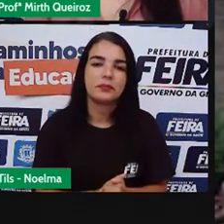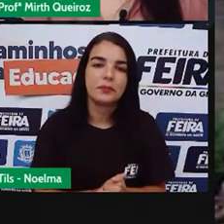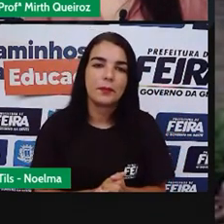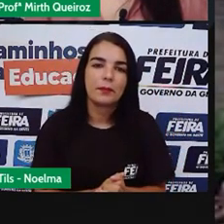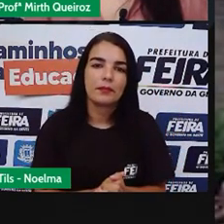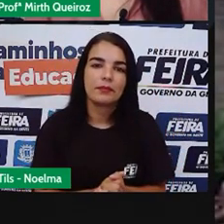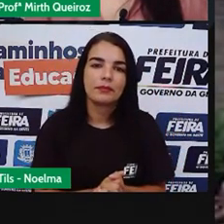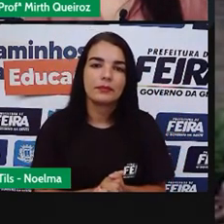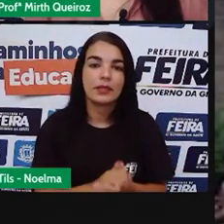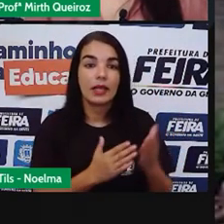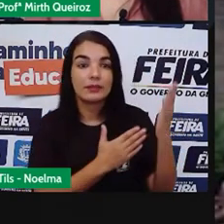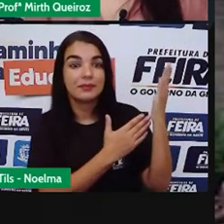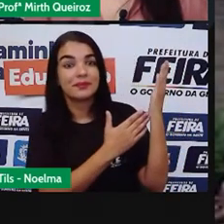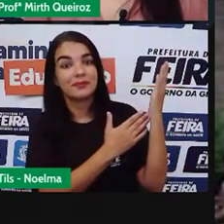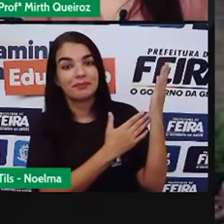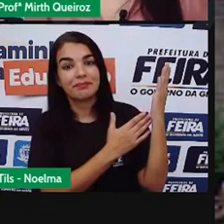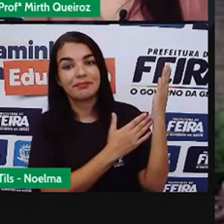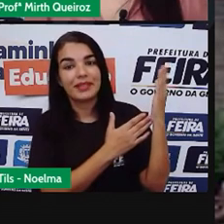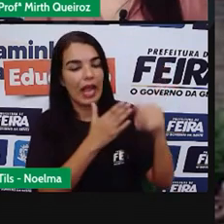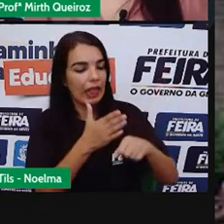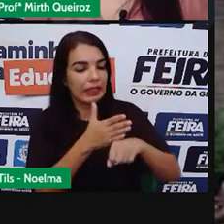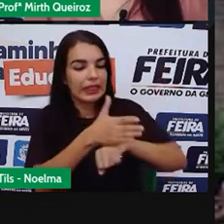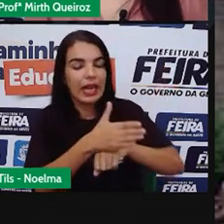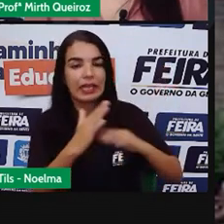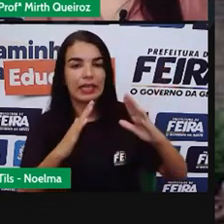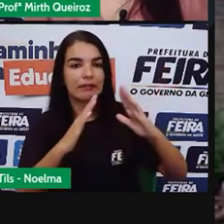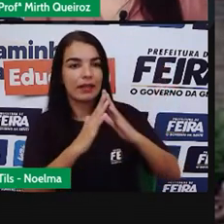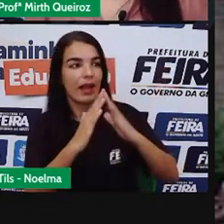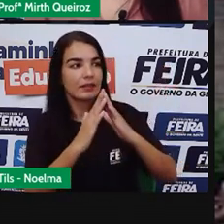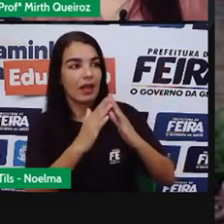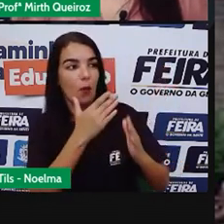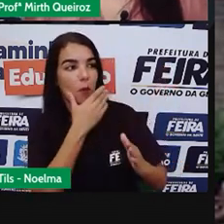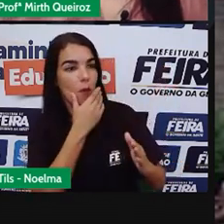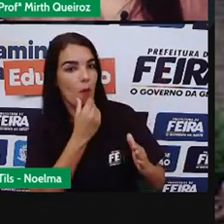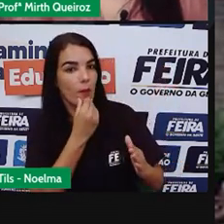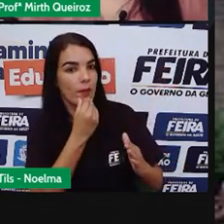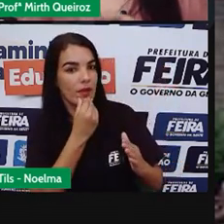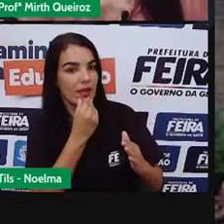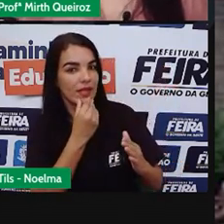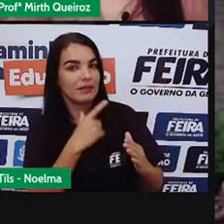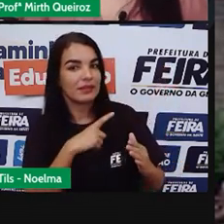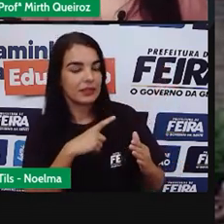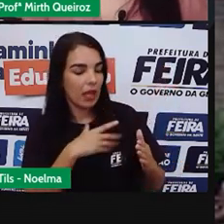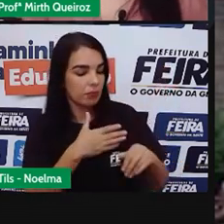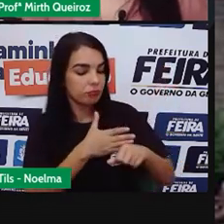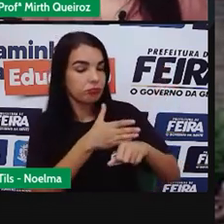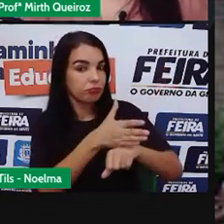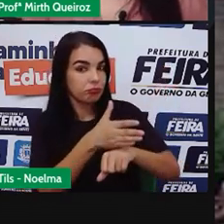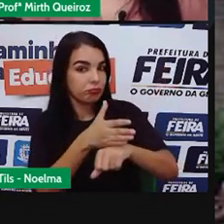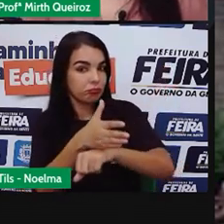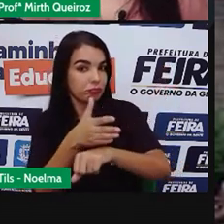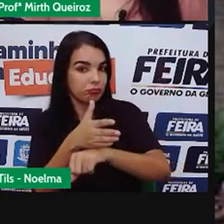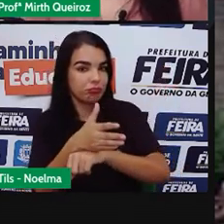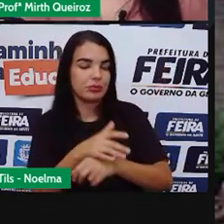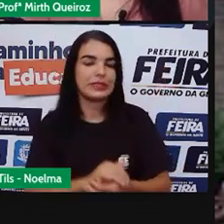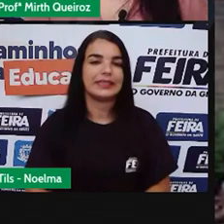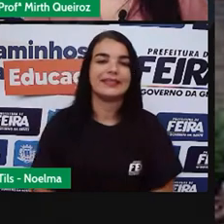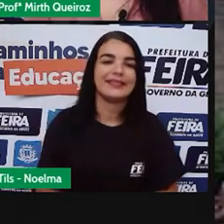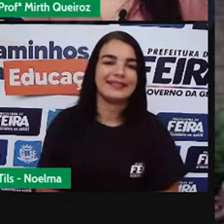arte. Aqui nós temos ó, a entrada da casa dele, logo lá dentro, né, assim, na parte da